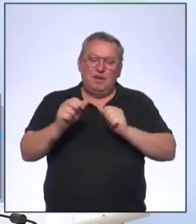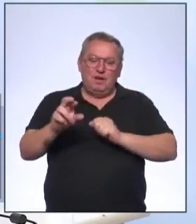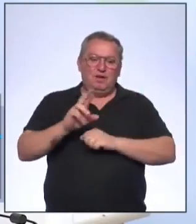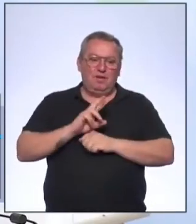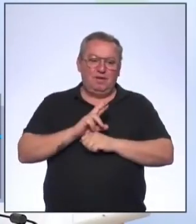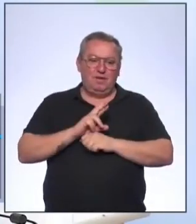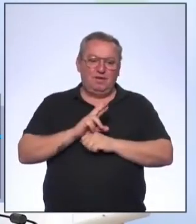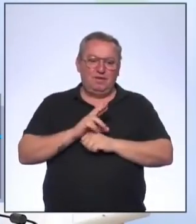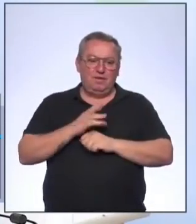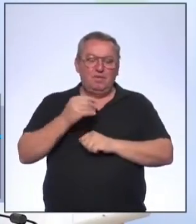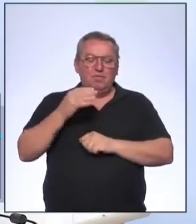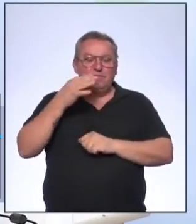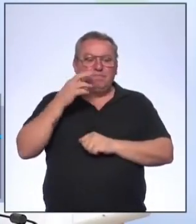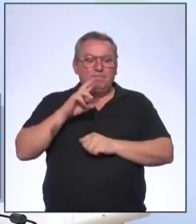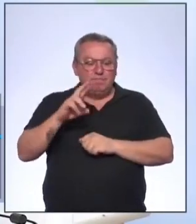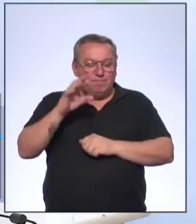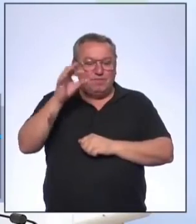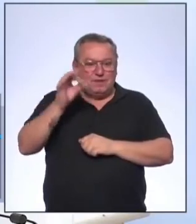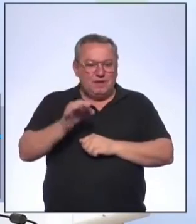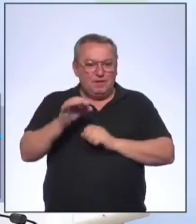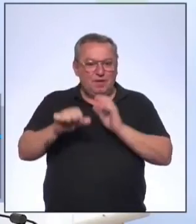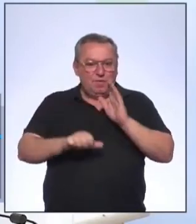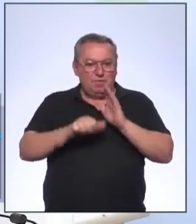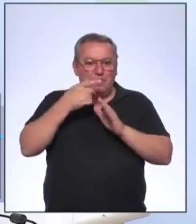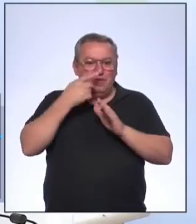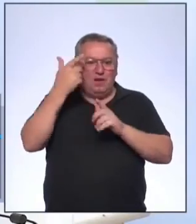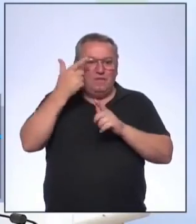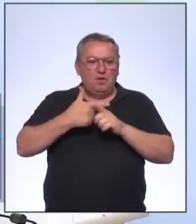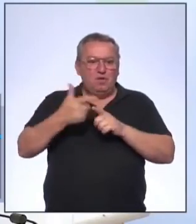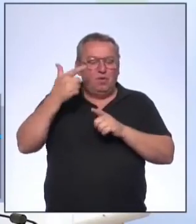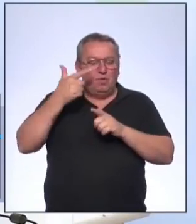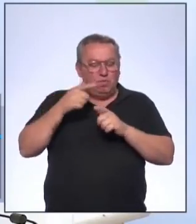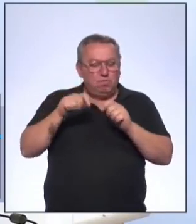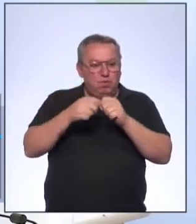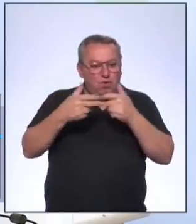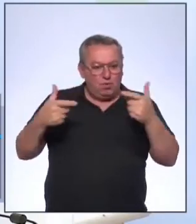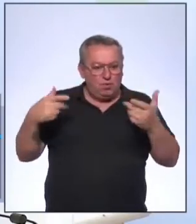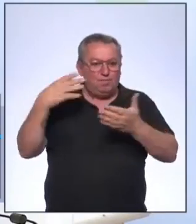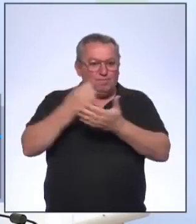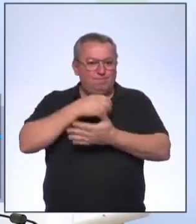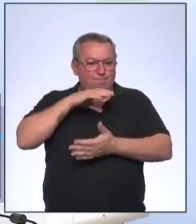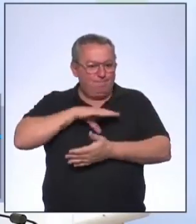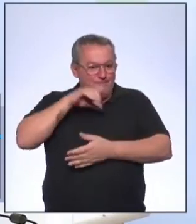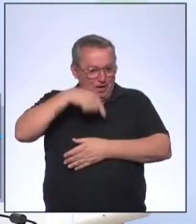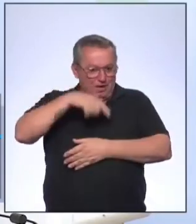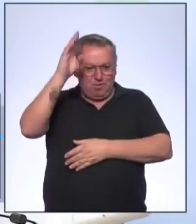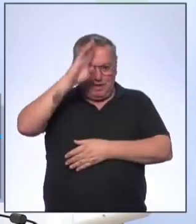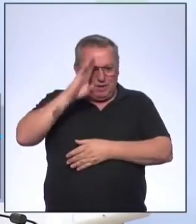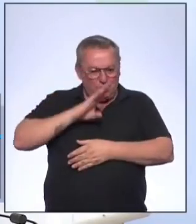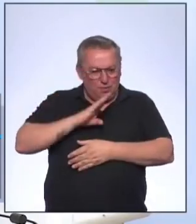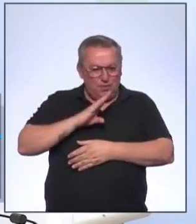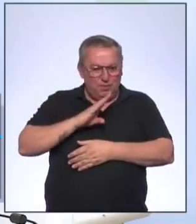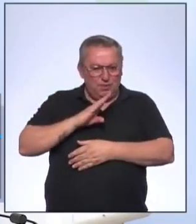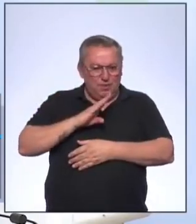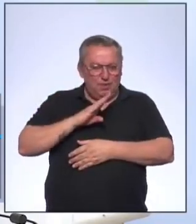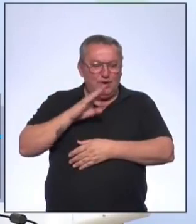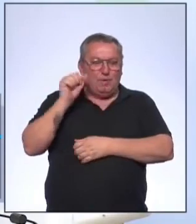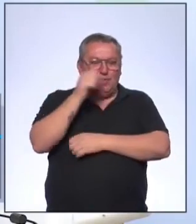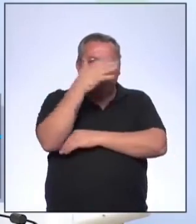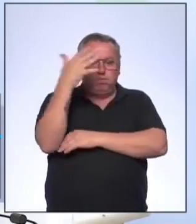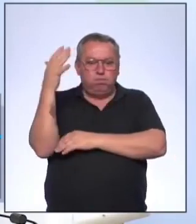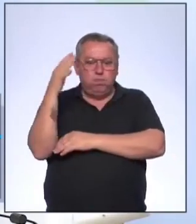Muitos responderam aí corretamente a primeira questão, né, que falava sobre o primeiro produto extraído pelos portugueses aqui no Brasil, foi o